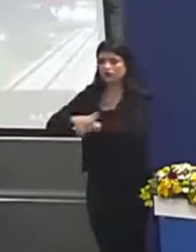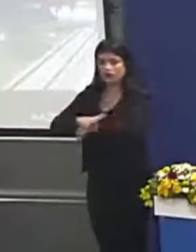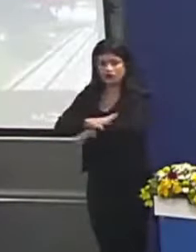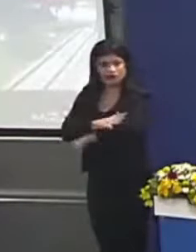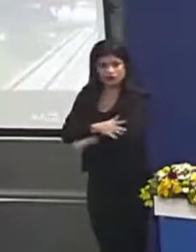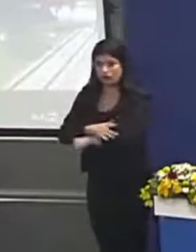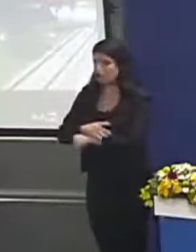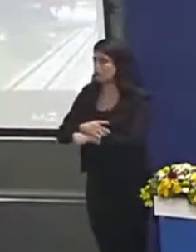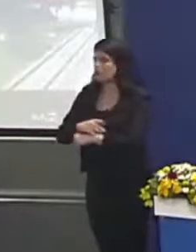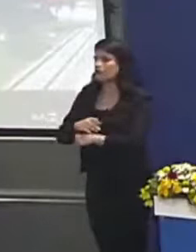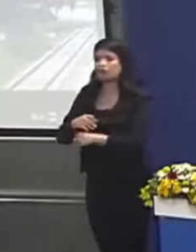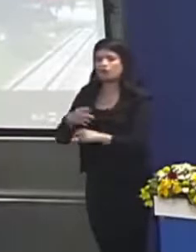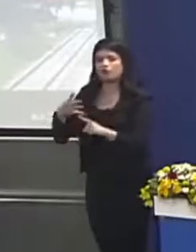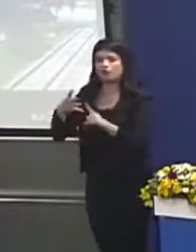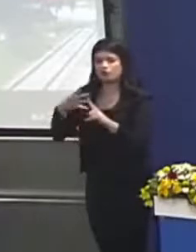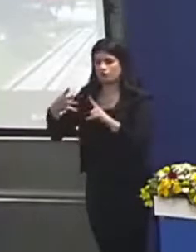anticapacitista,